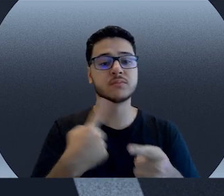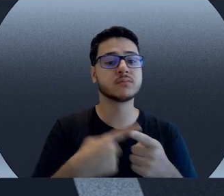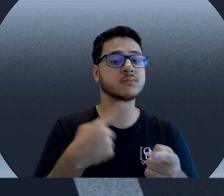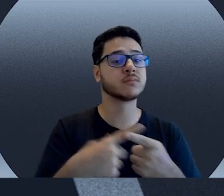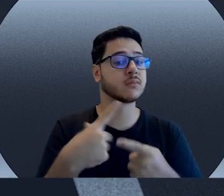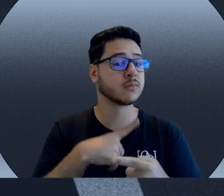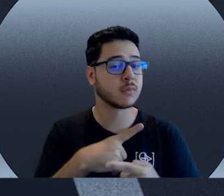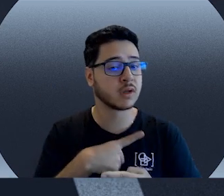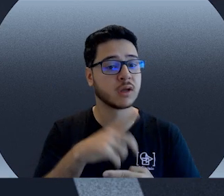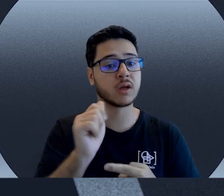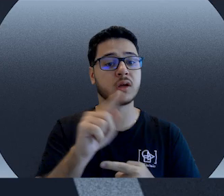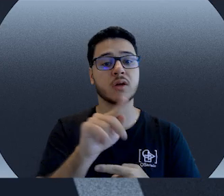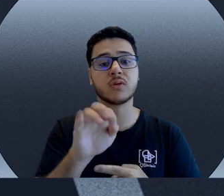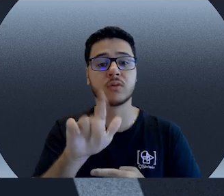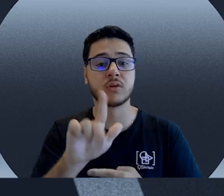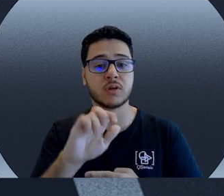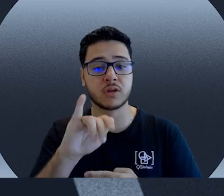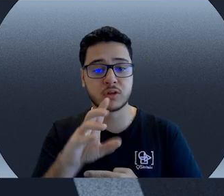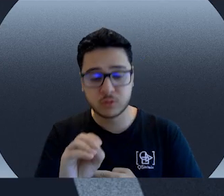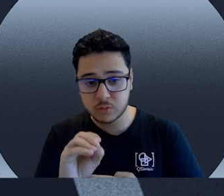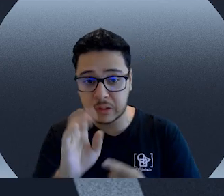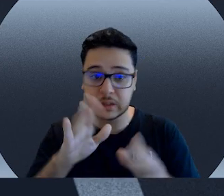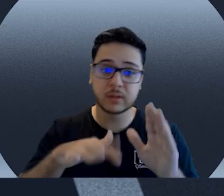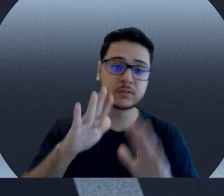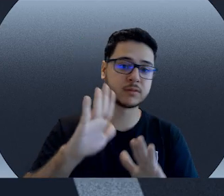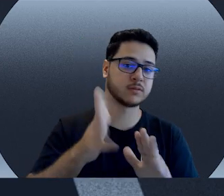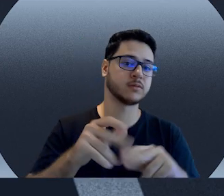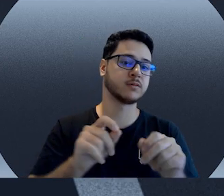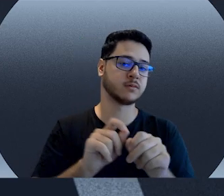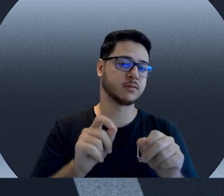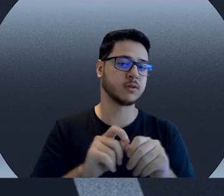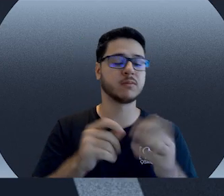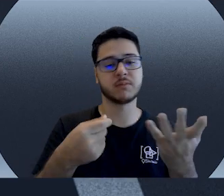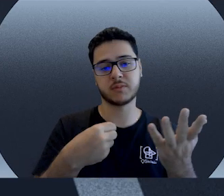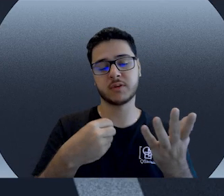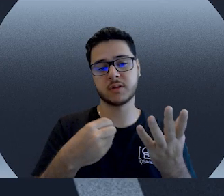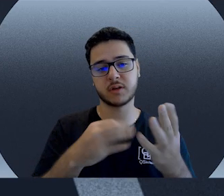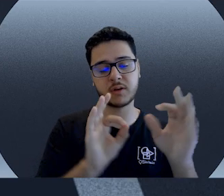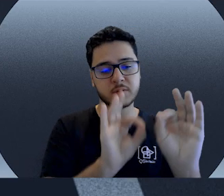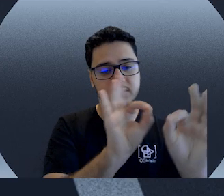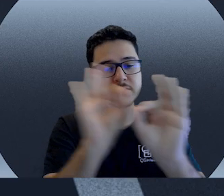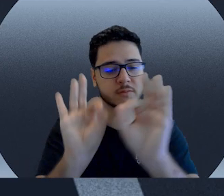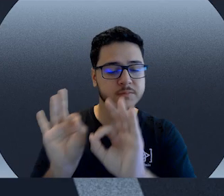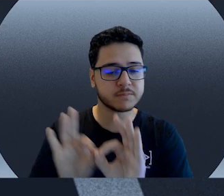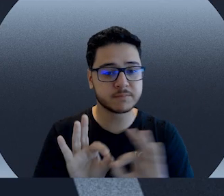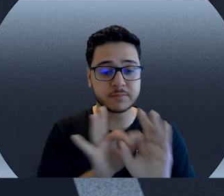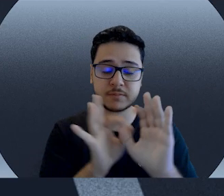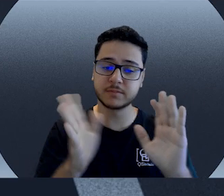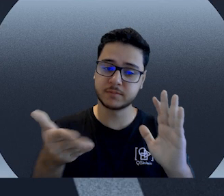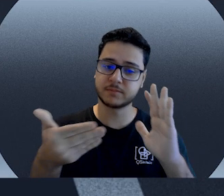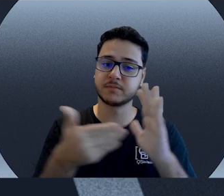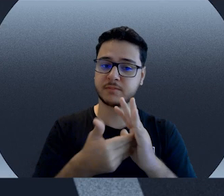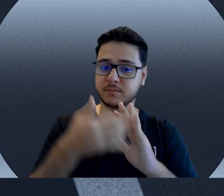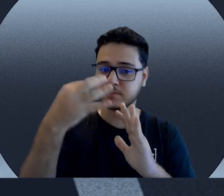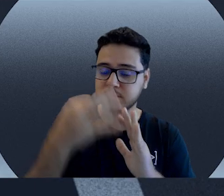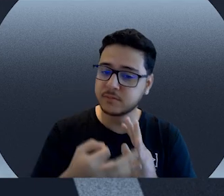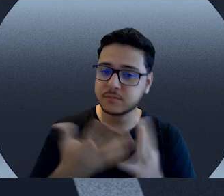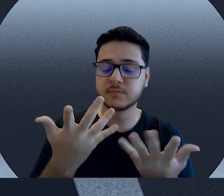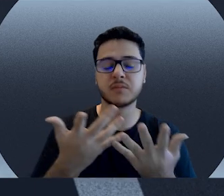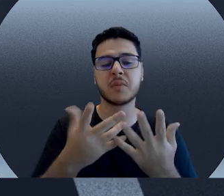azulejo? O azulejo, muitas vezes, ele é feito para dar o acabamento final. Ele tampa, né, aquele